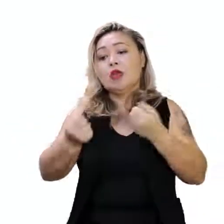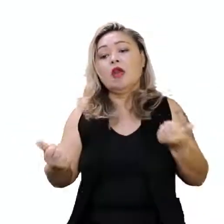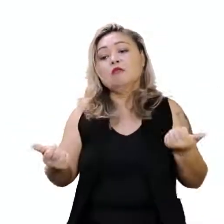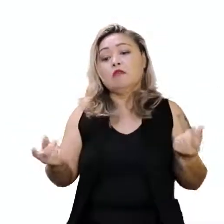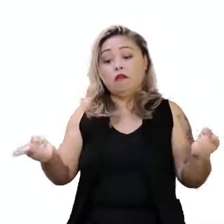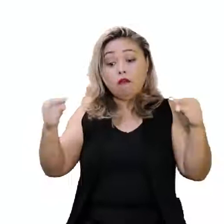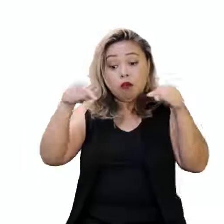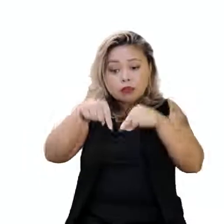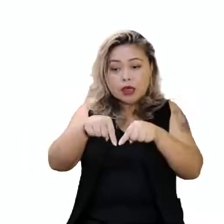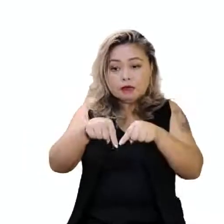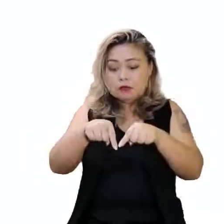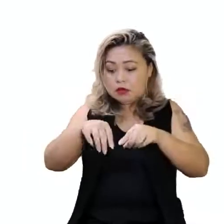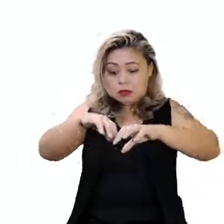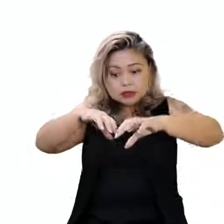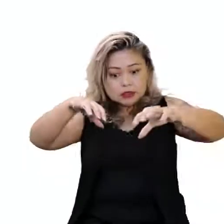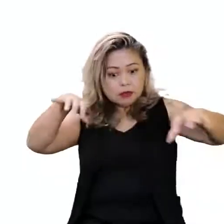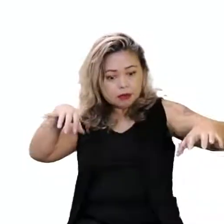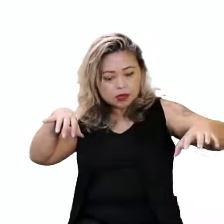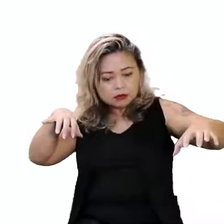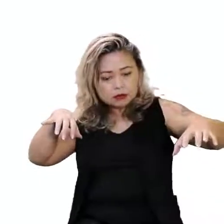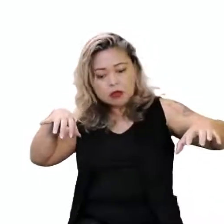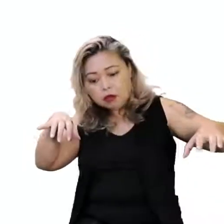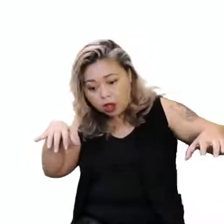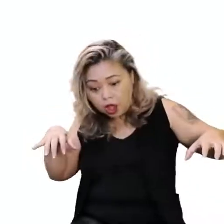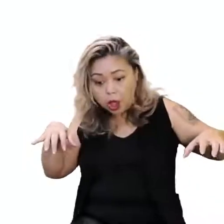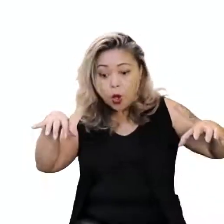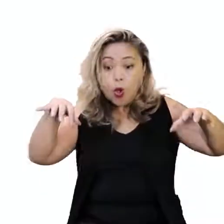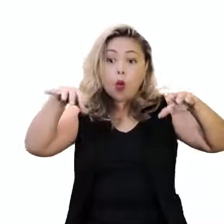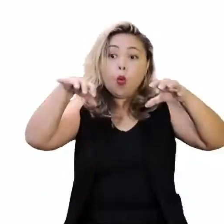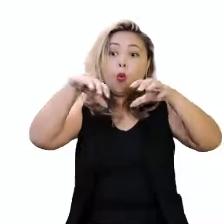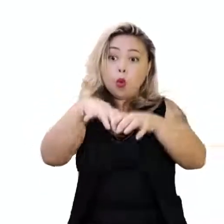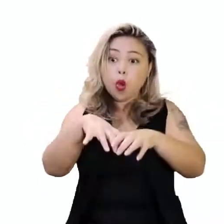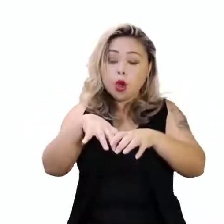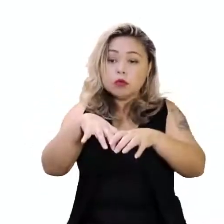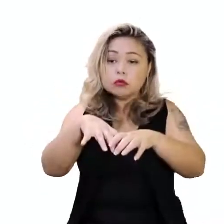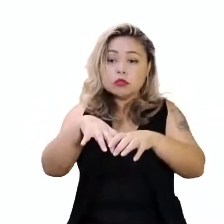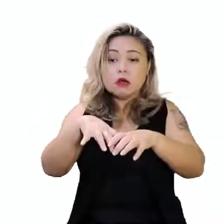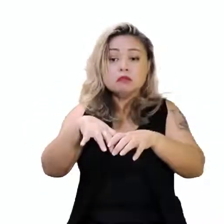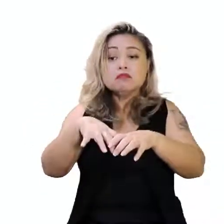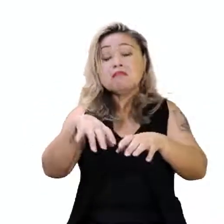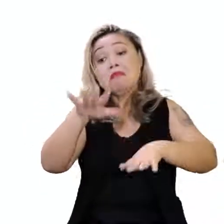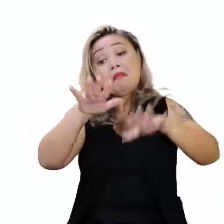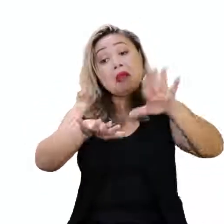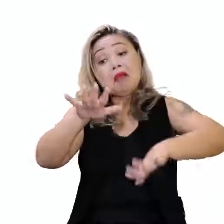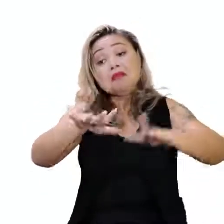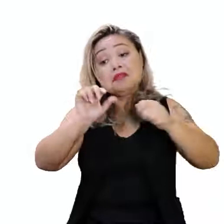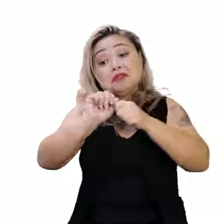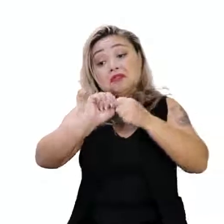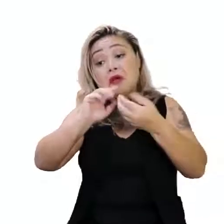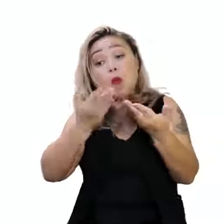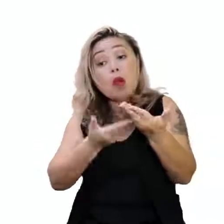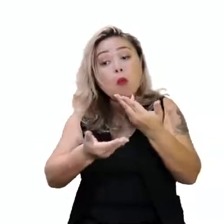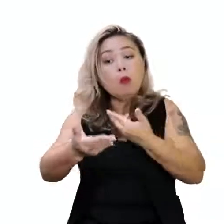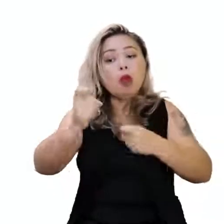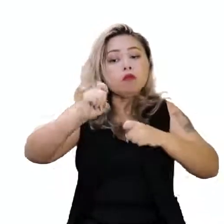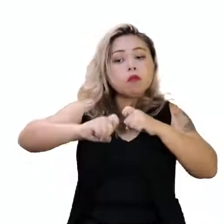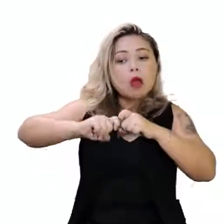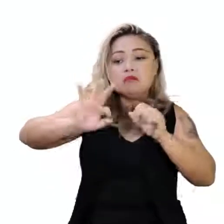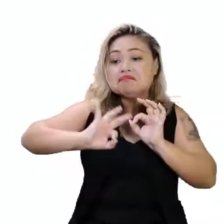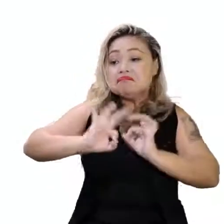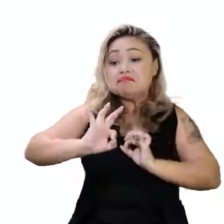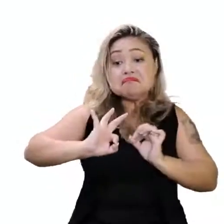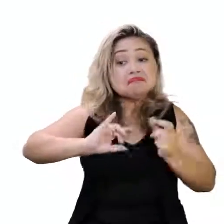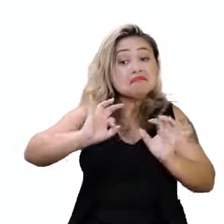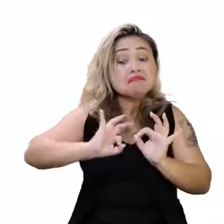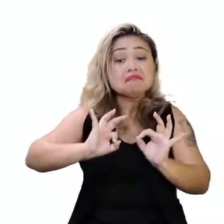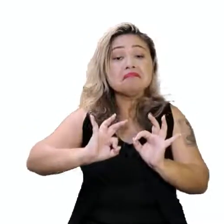mesmo espaço. Então, depende do tempo de isolamento, se a gente estiver falando de